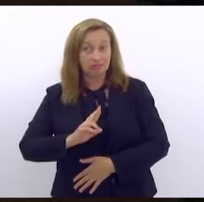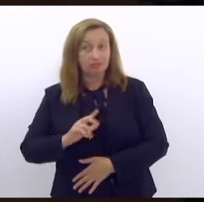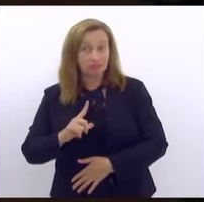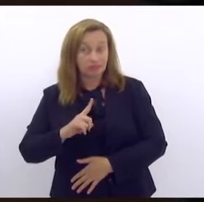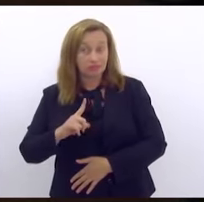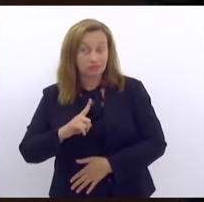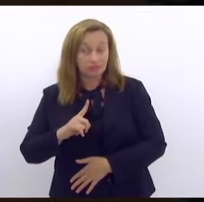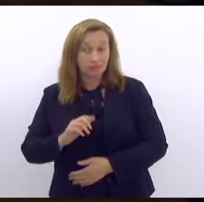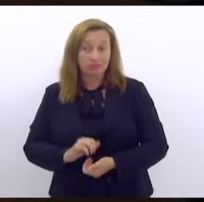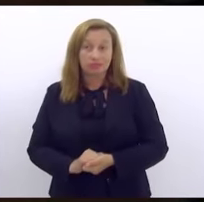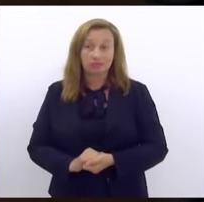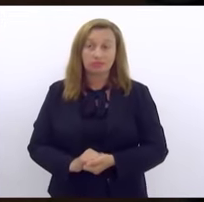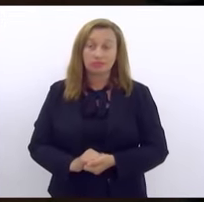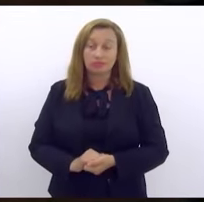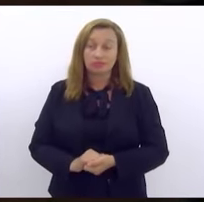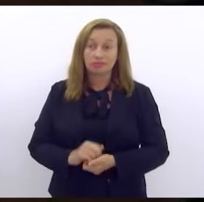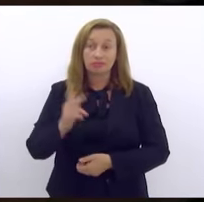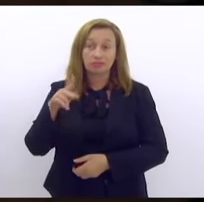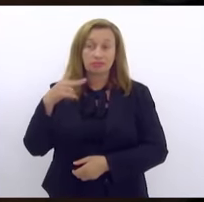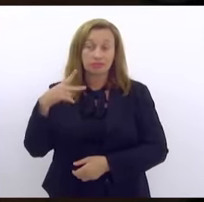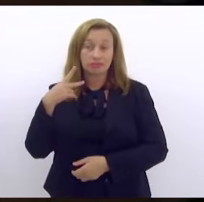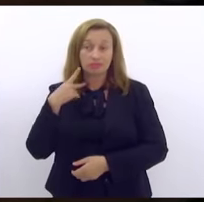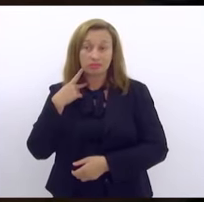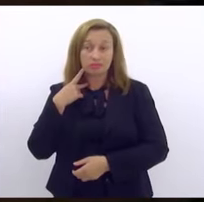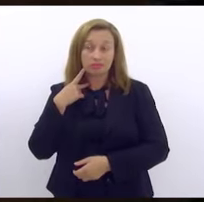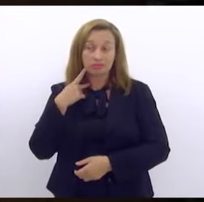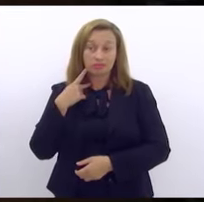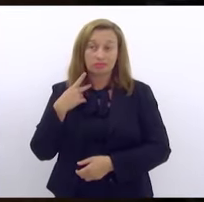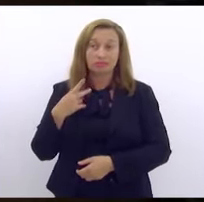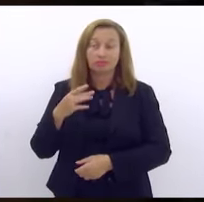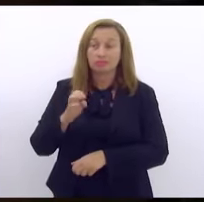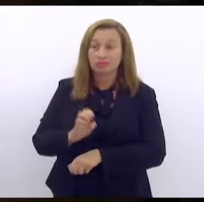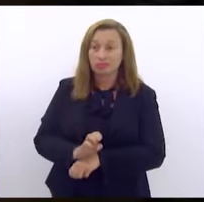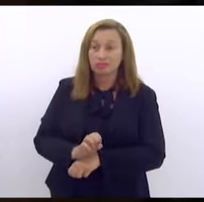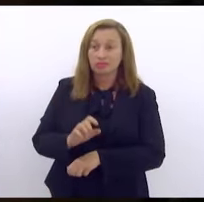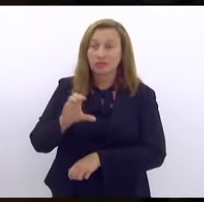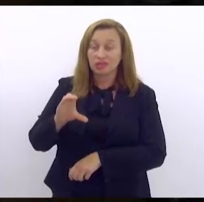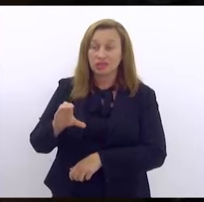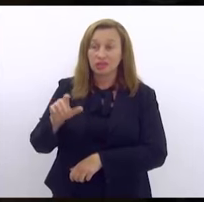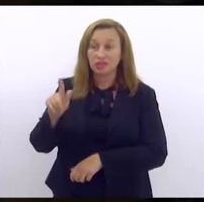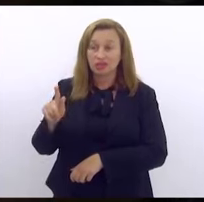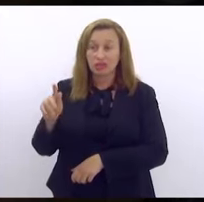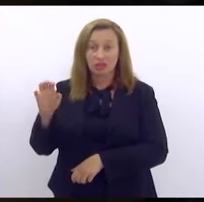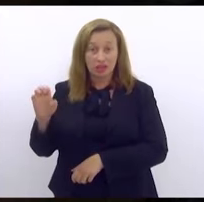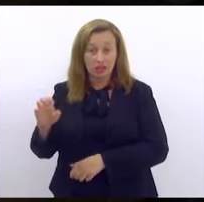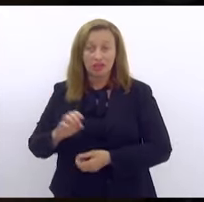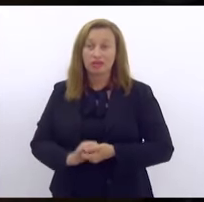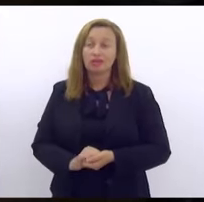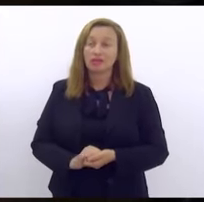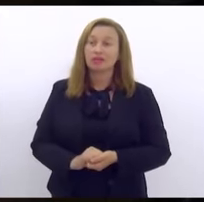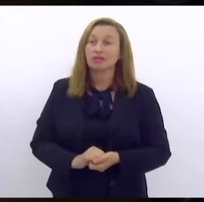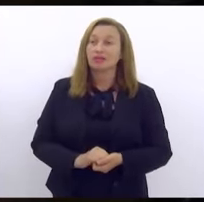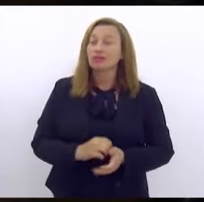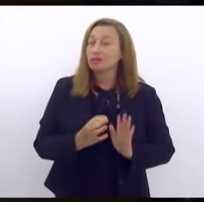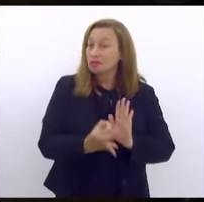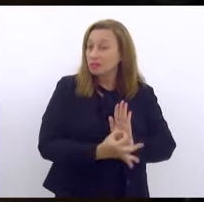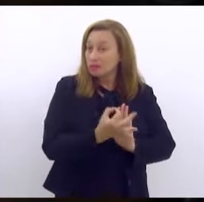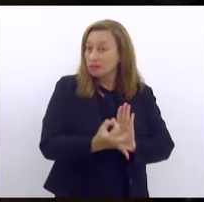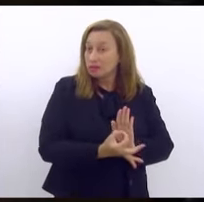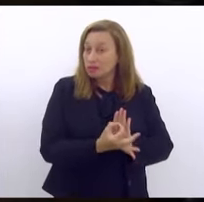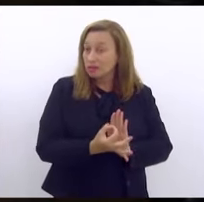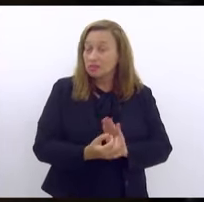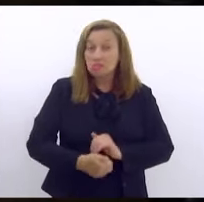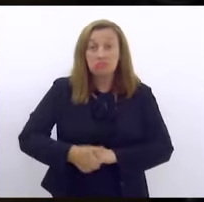pela Controladoria Geral do Estado, a CGE, o parecer, pela primeira vez